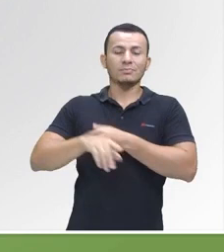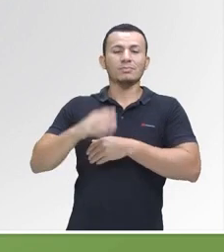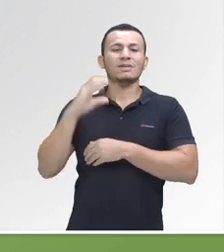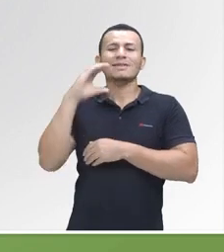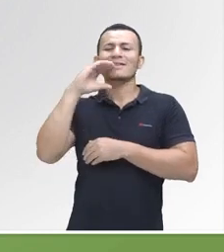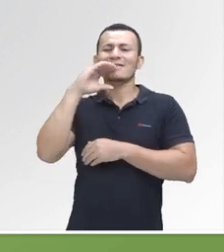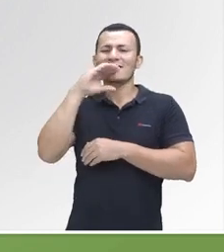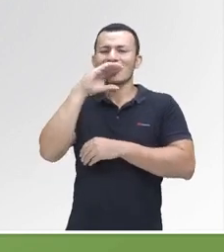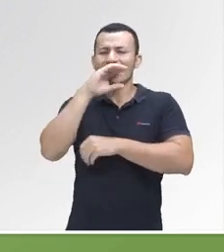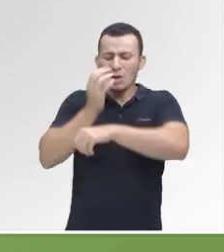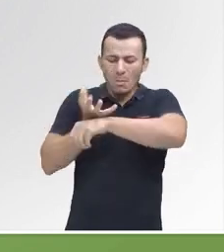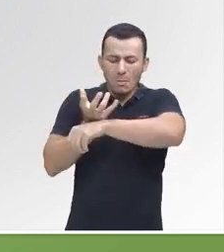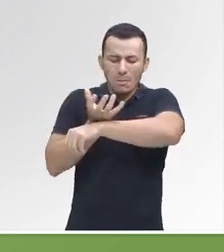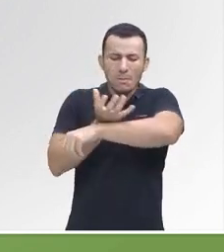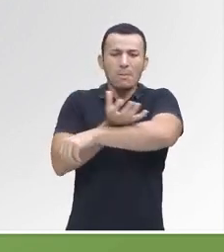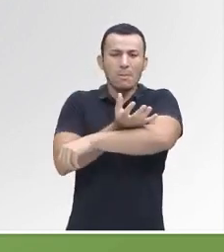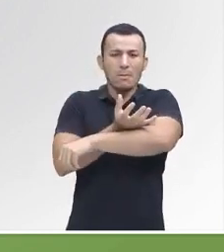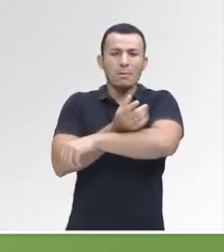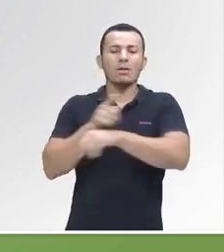queimaduras,